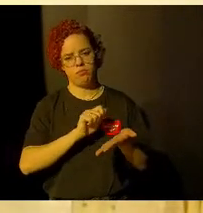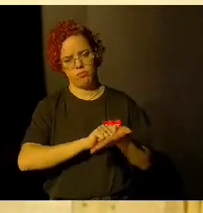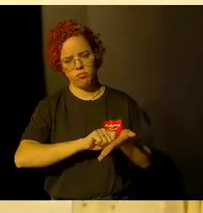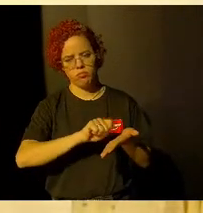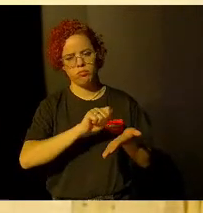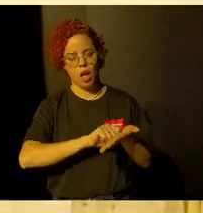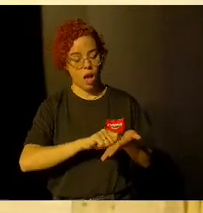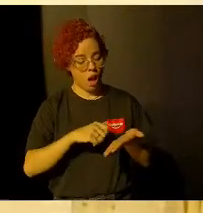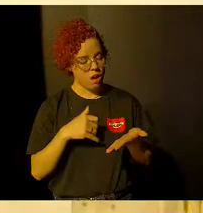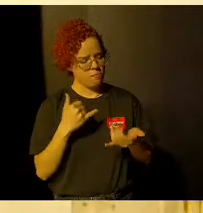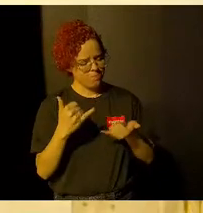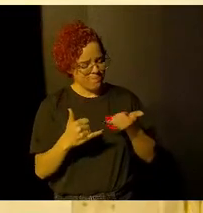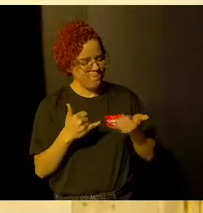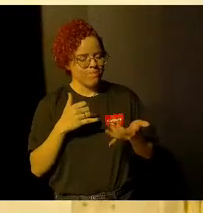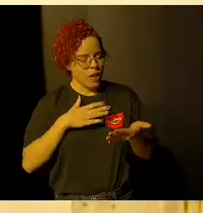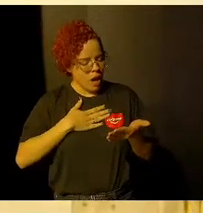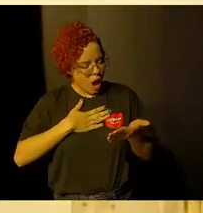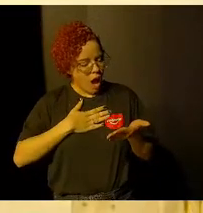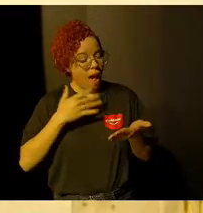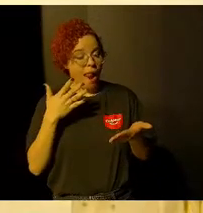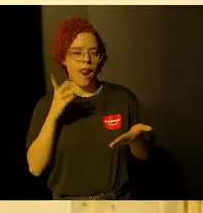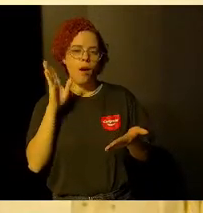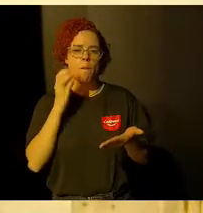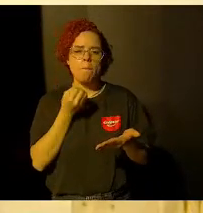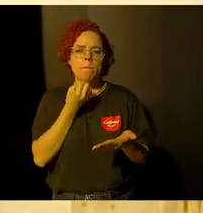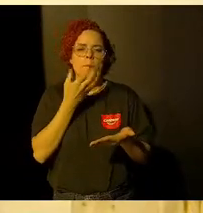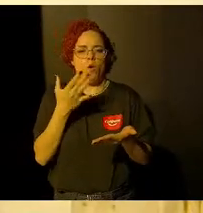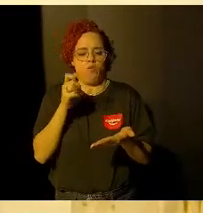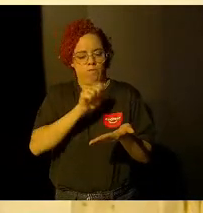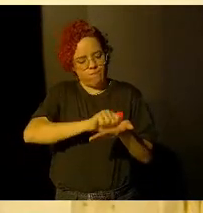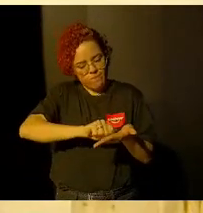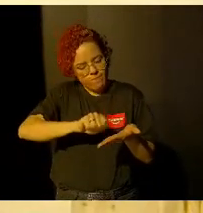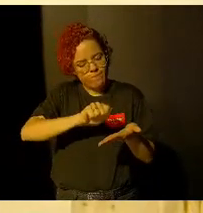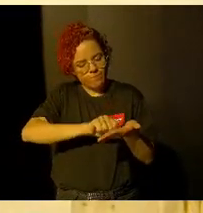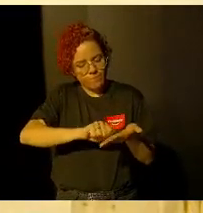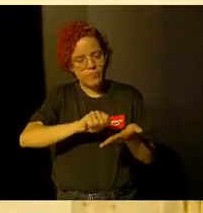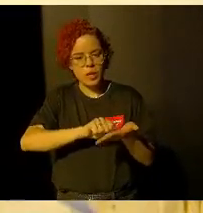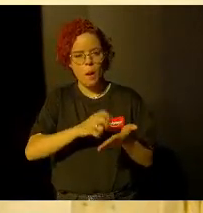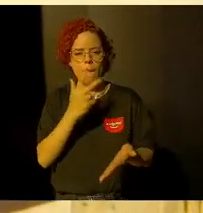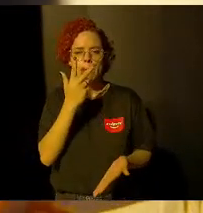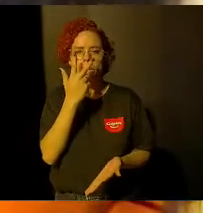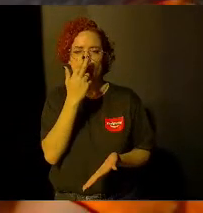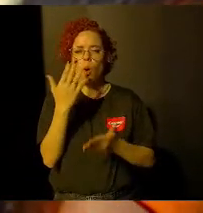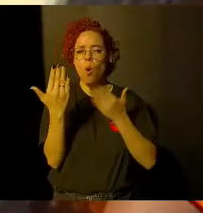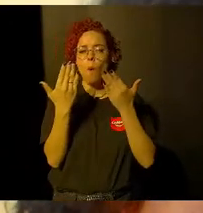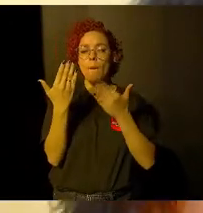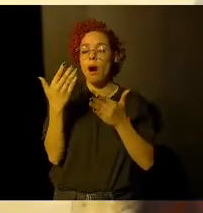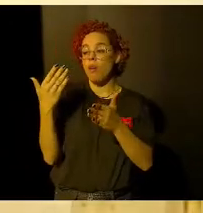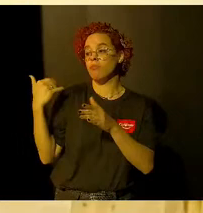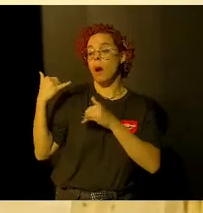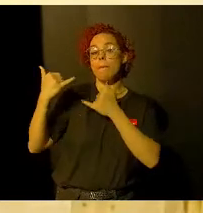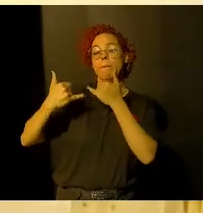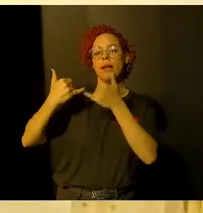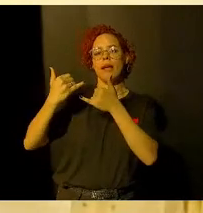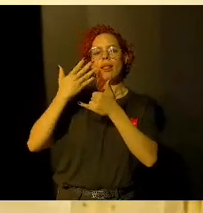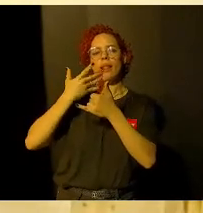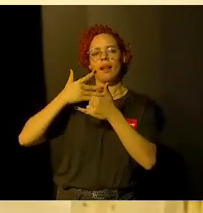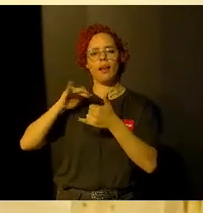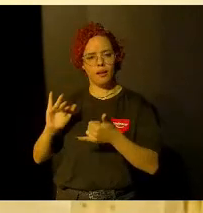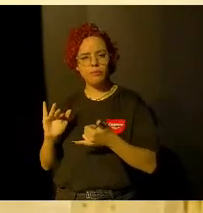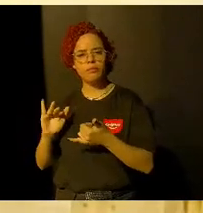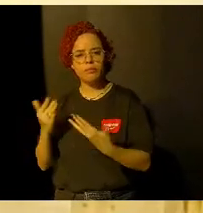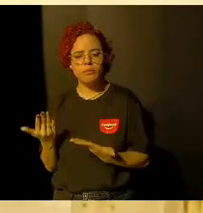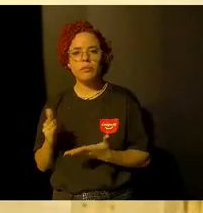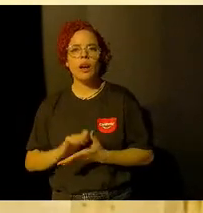como uma brincadeira quando nós brincavamos quando éramos criança crianças não é remover a pressão porque assim